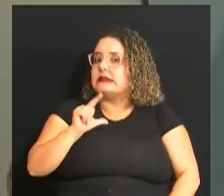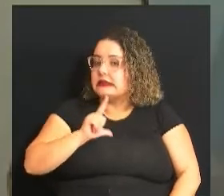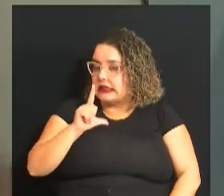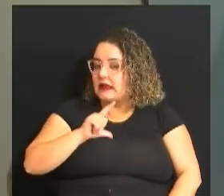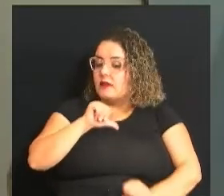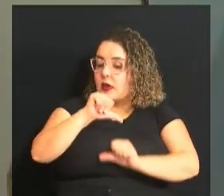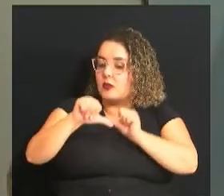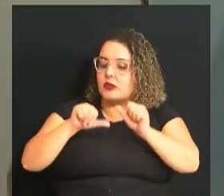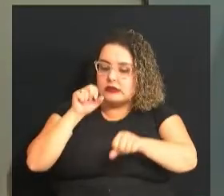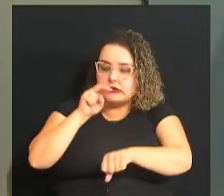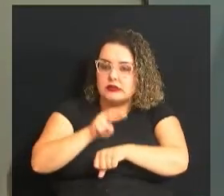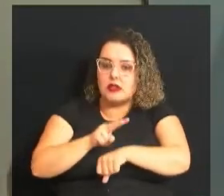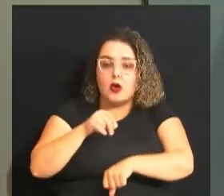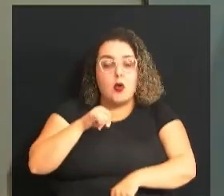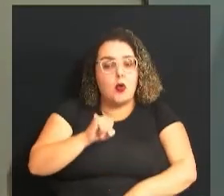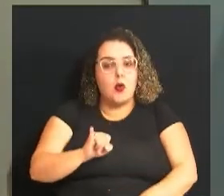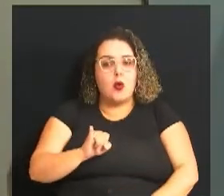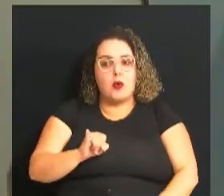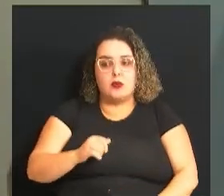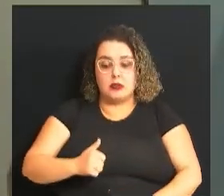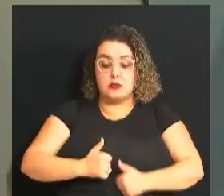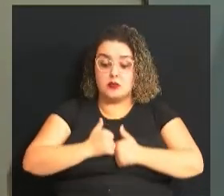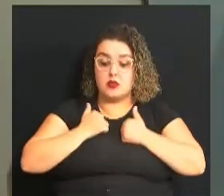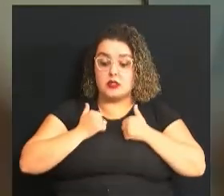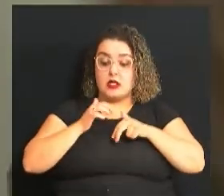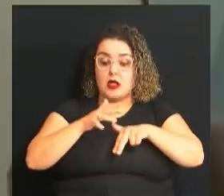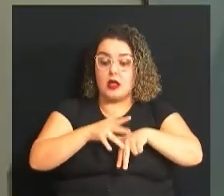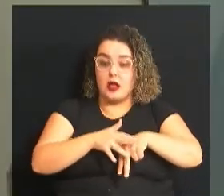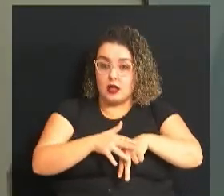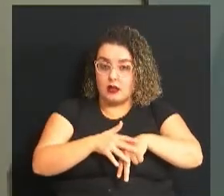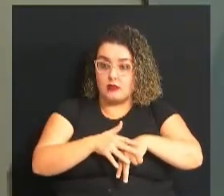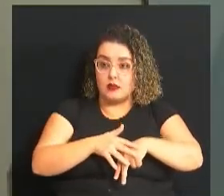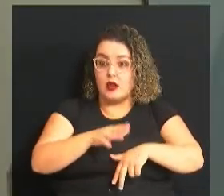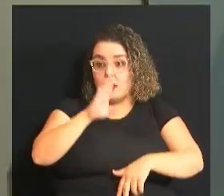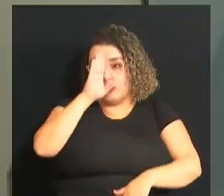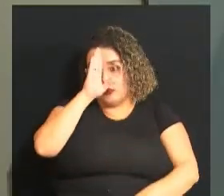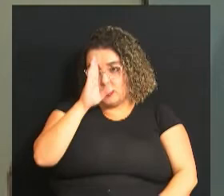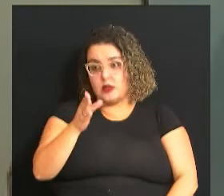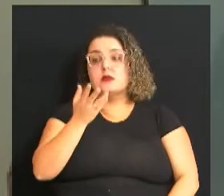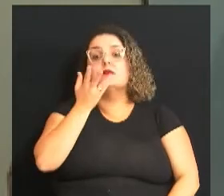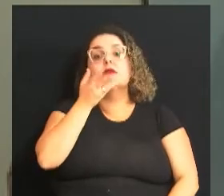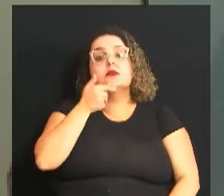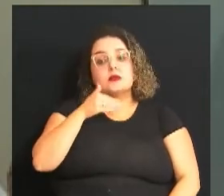ou na imunidade do paciente, em que o paciente, principalmente